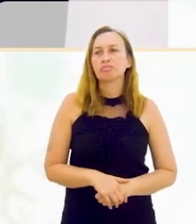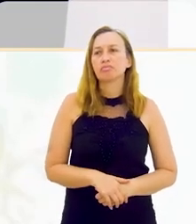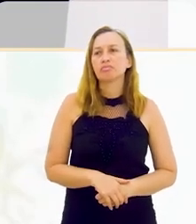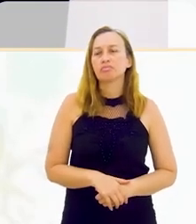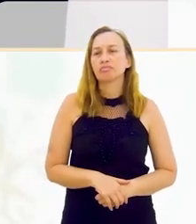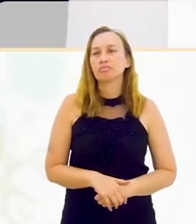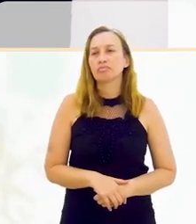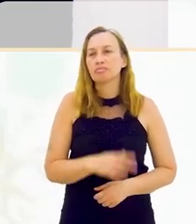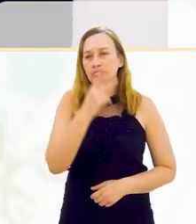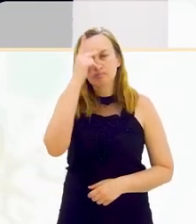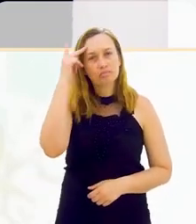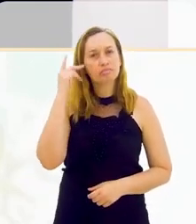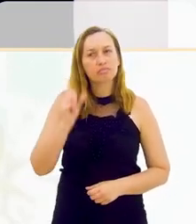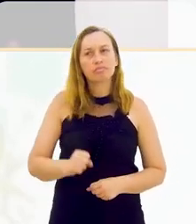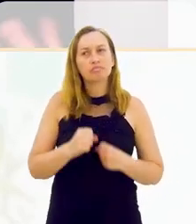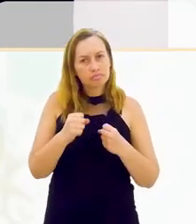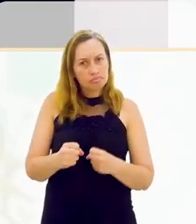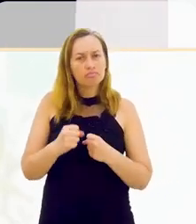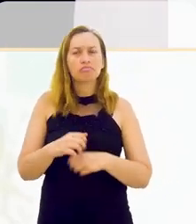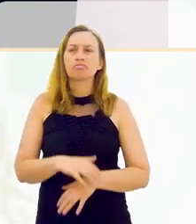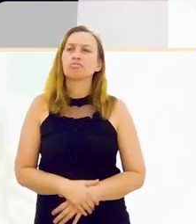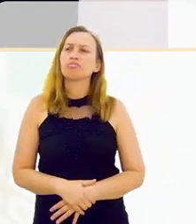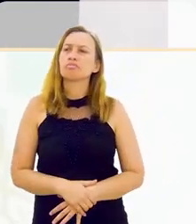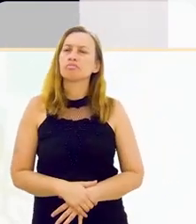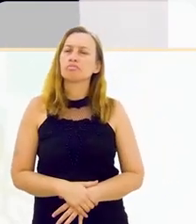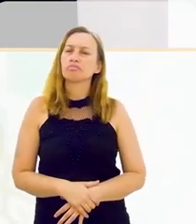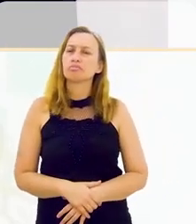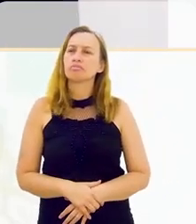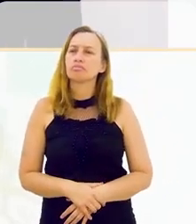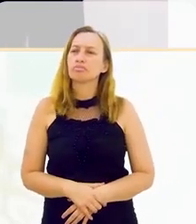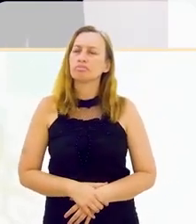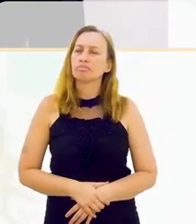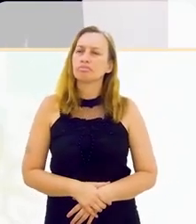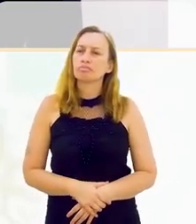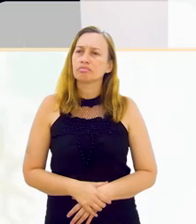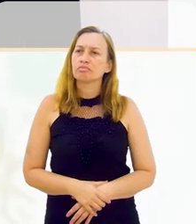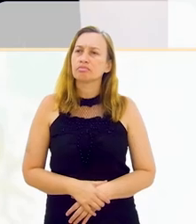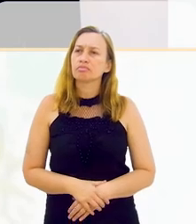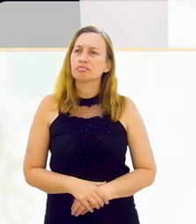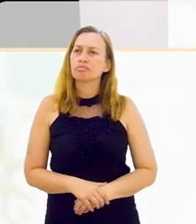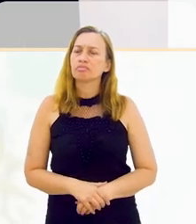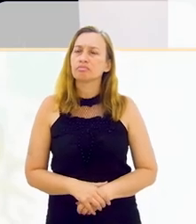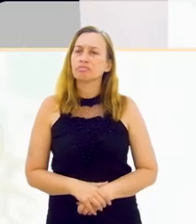mostrar pessoas que de poder, né,